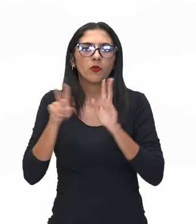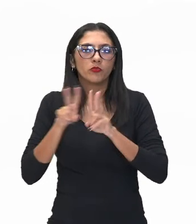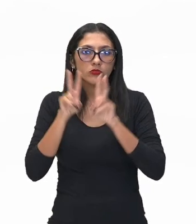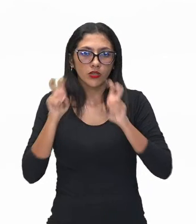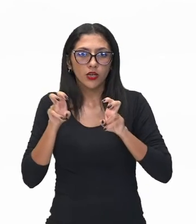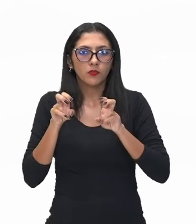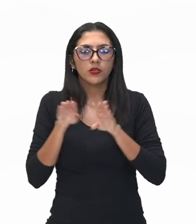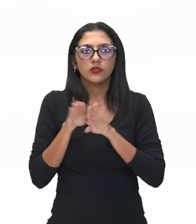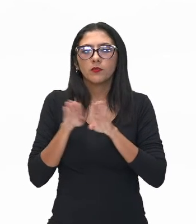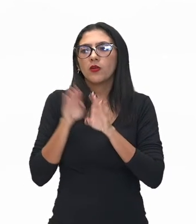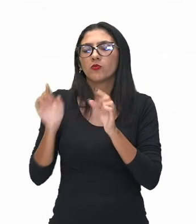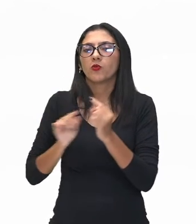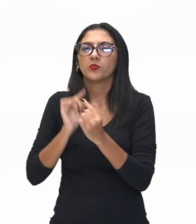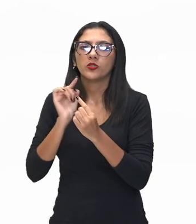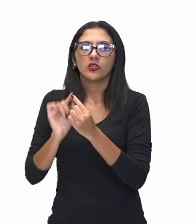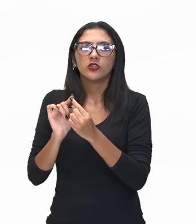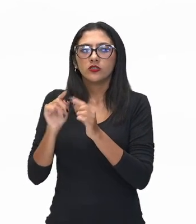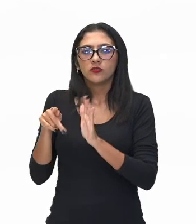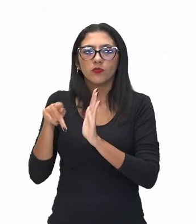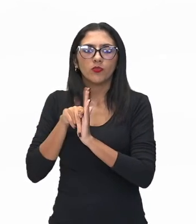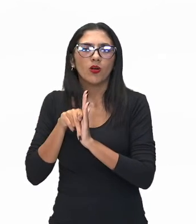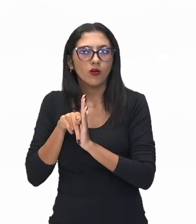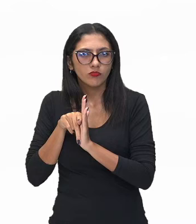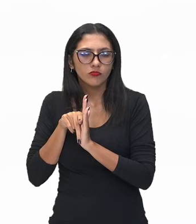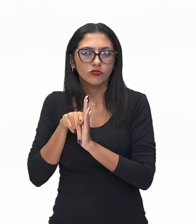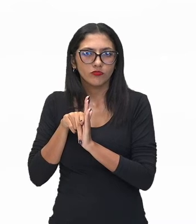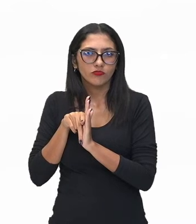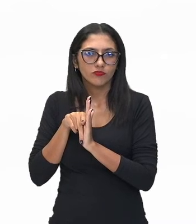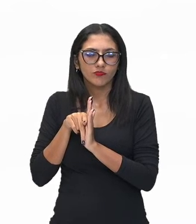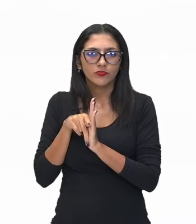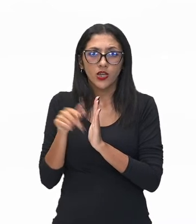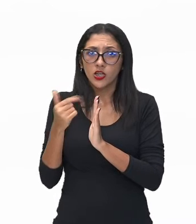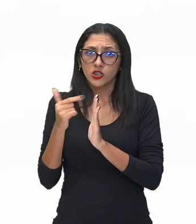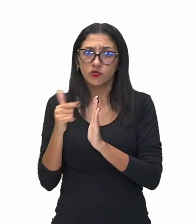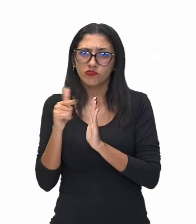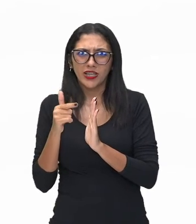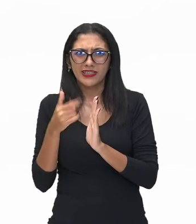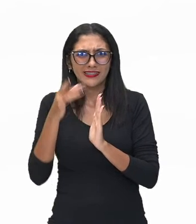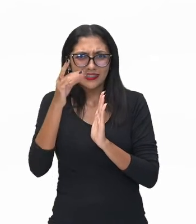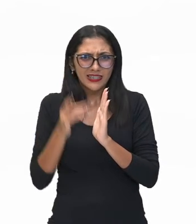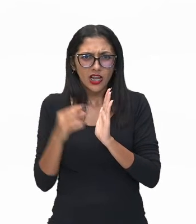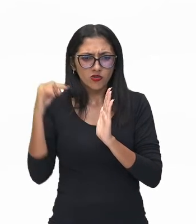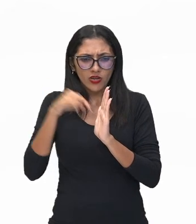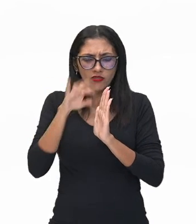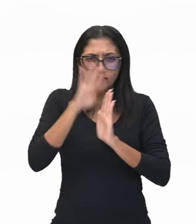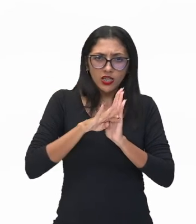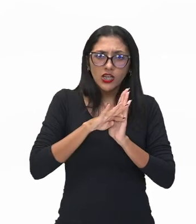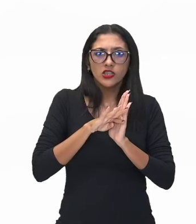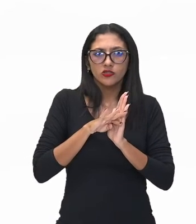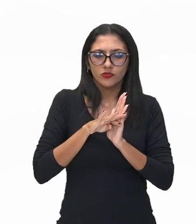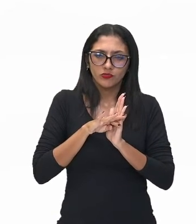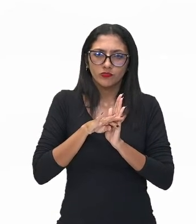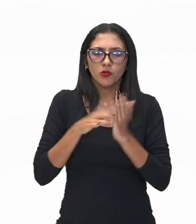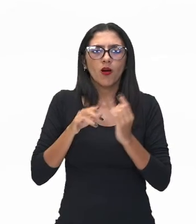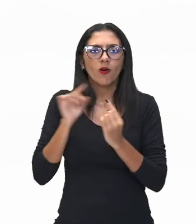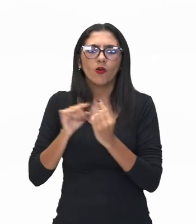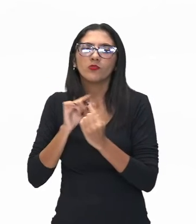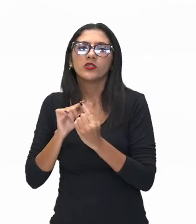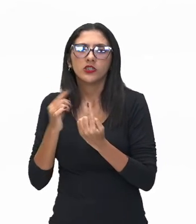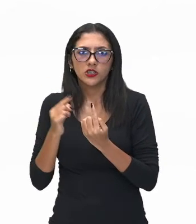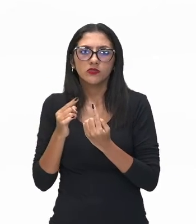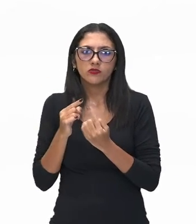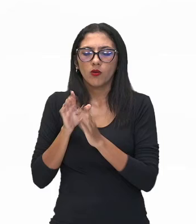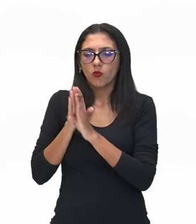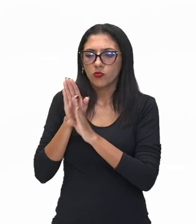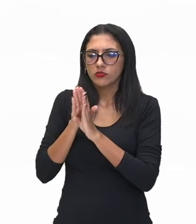intencionalidade subjacente, que não está lá, mas nós sabemos, né, que a intenção é ensinar a orientar, como eu já